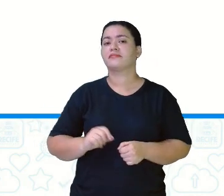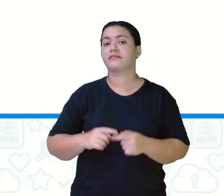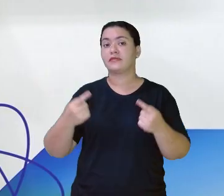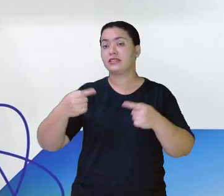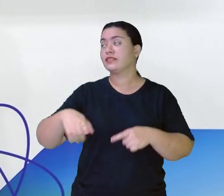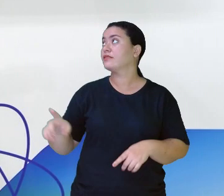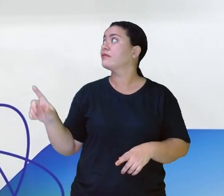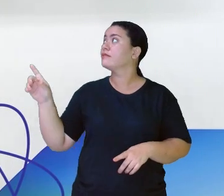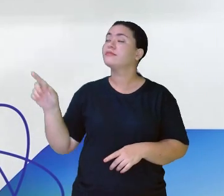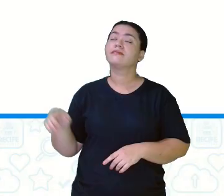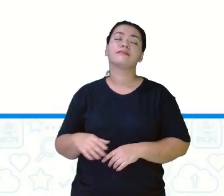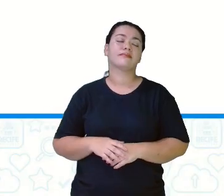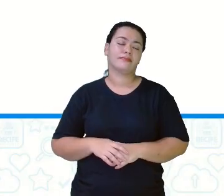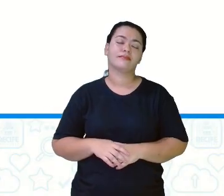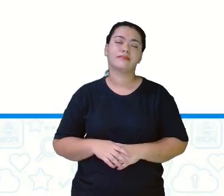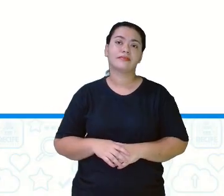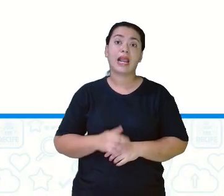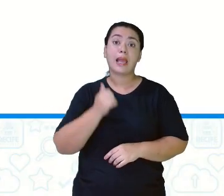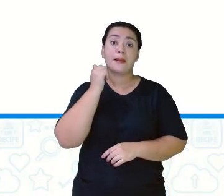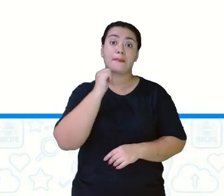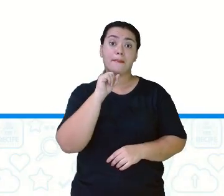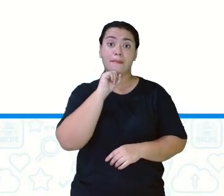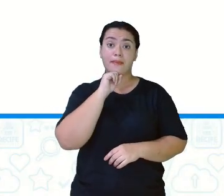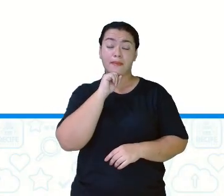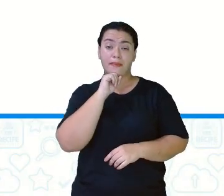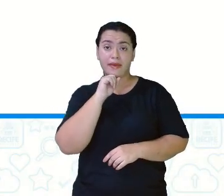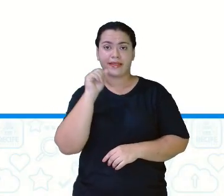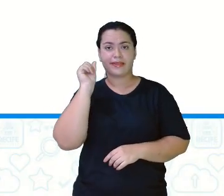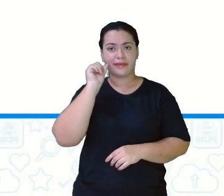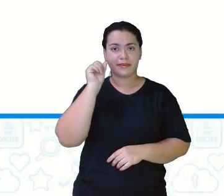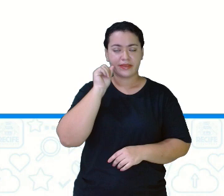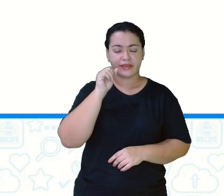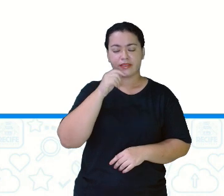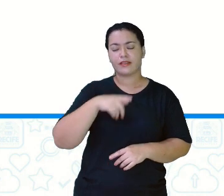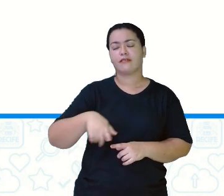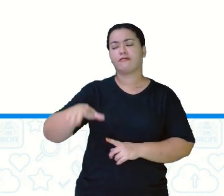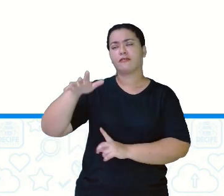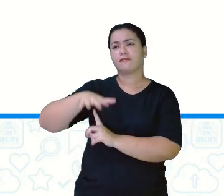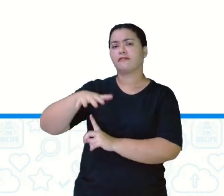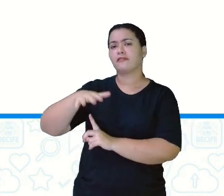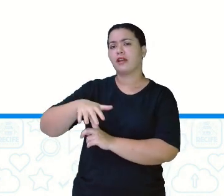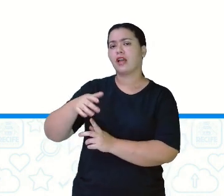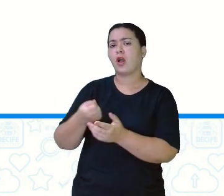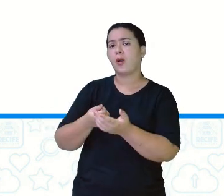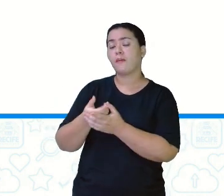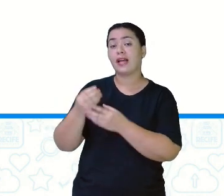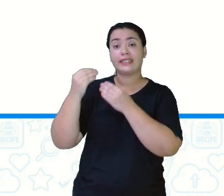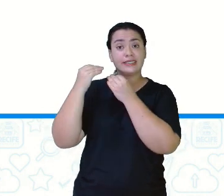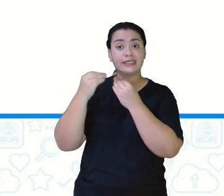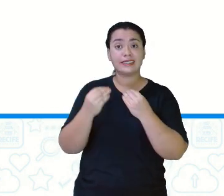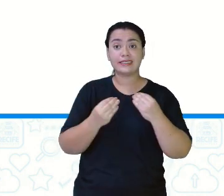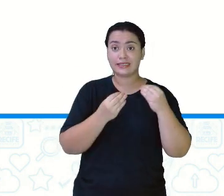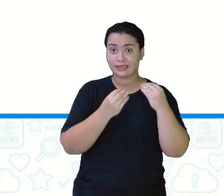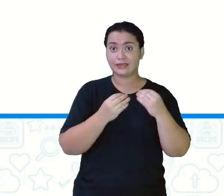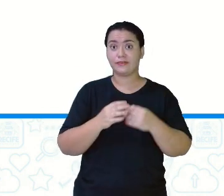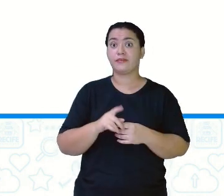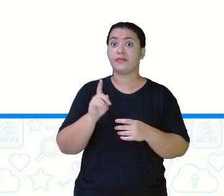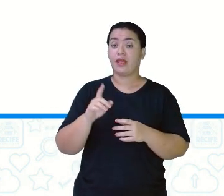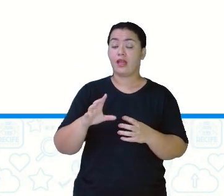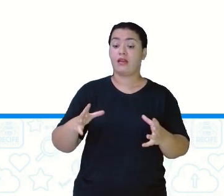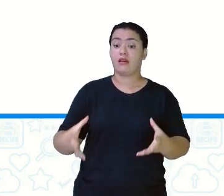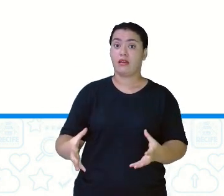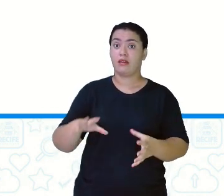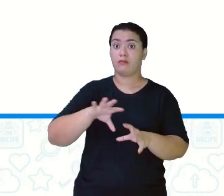esse desafio. A mãe de Maria, ela foi à feira, tá? Ela foi comprar melancia. Olha a melancia